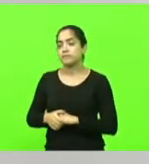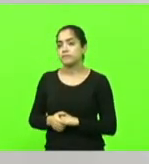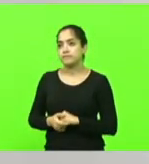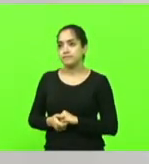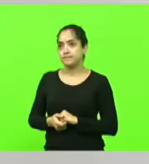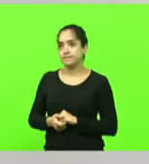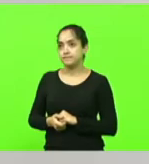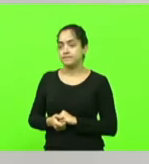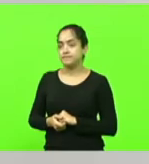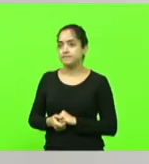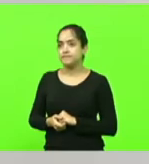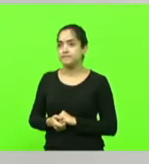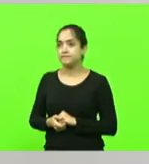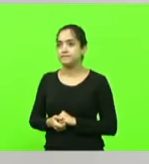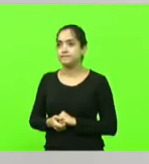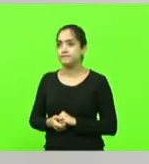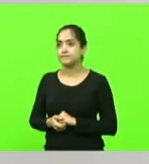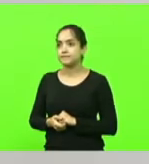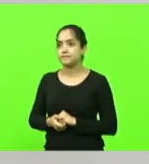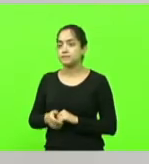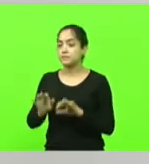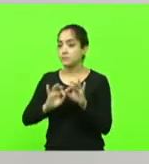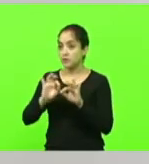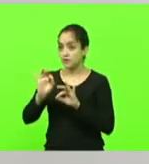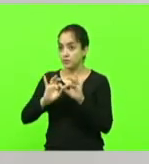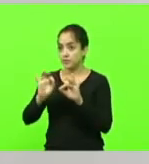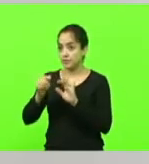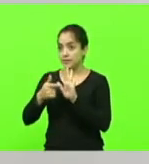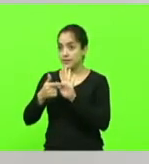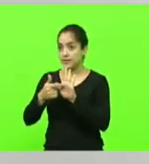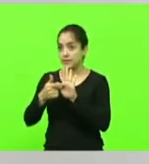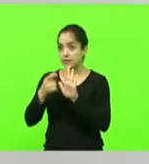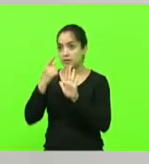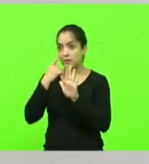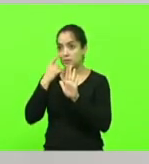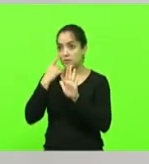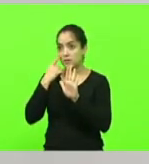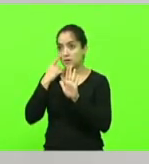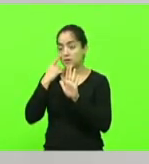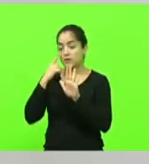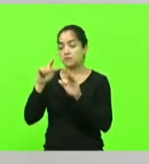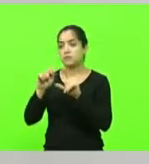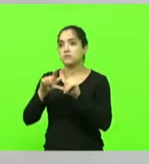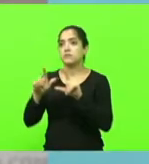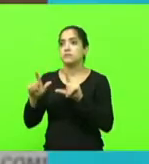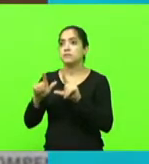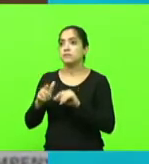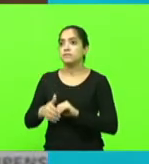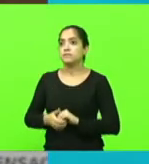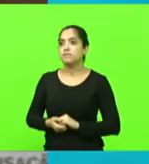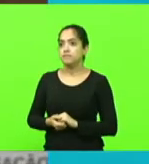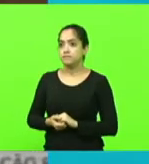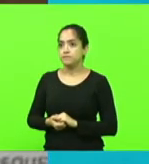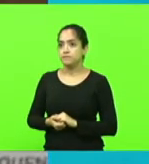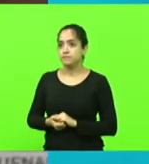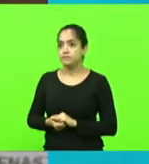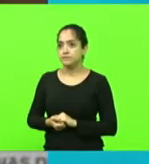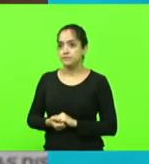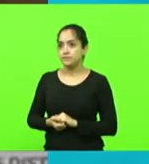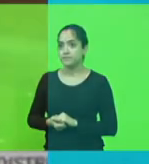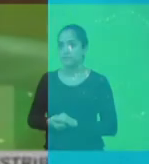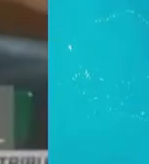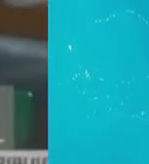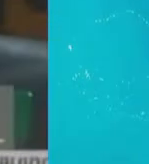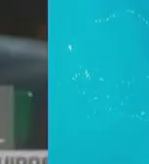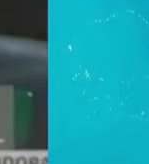que eu preparei para vocês, que acompanham a gente aí na TVL. Nós estamos no meio de uma pandemia, as